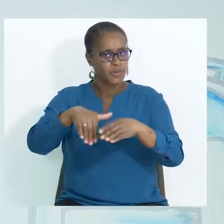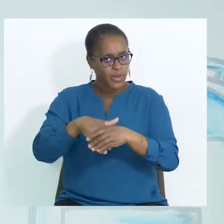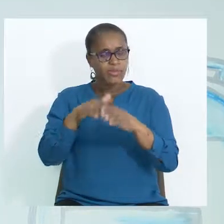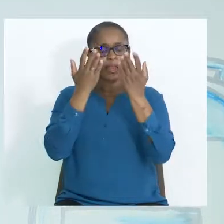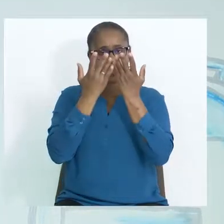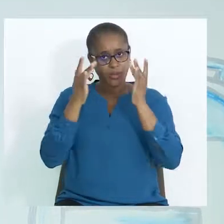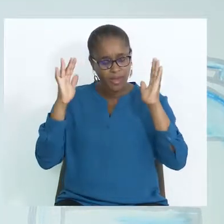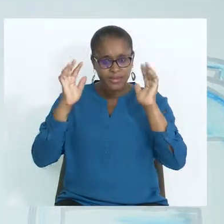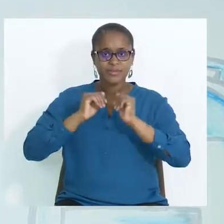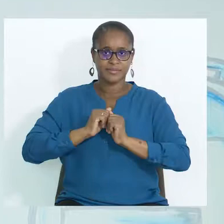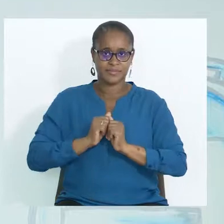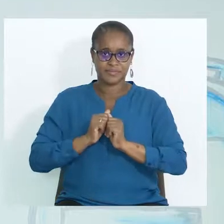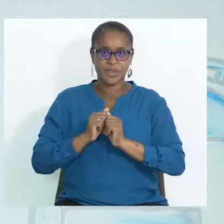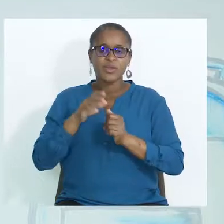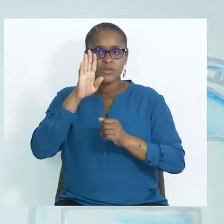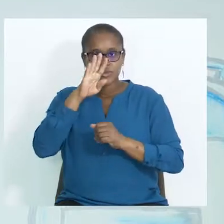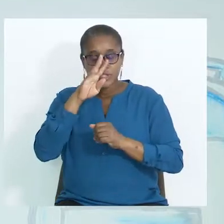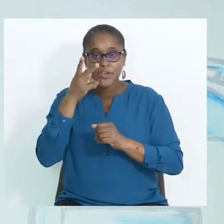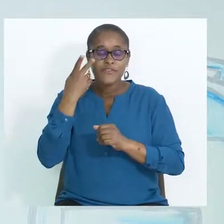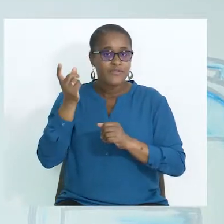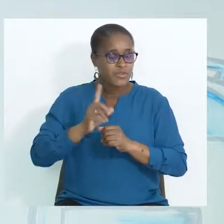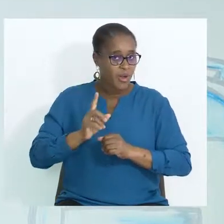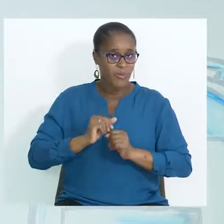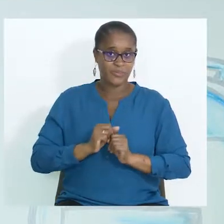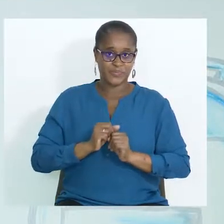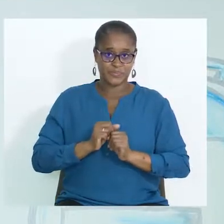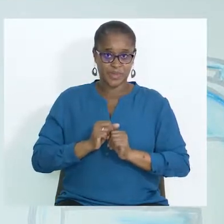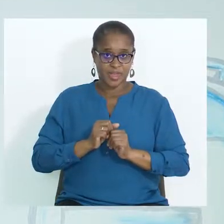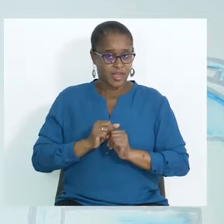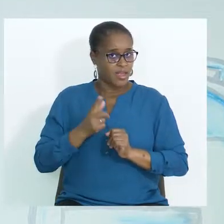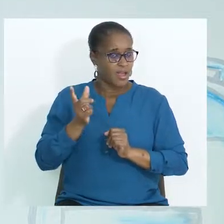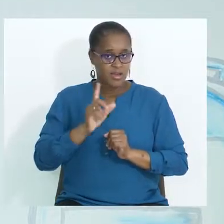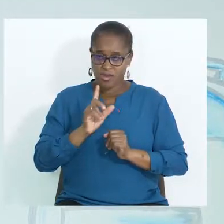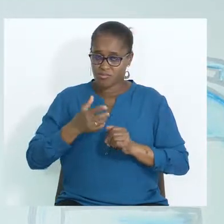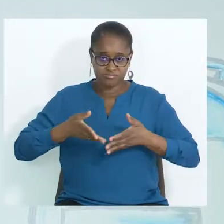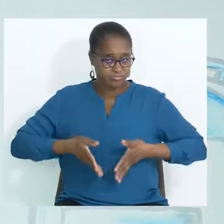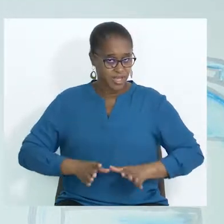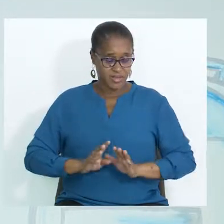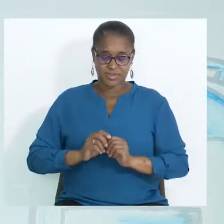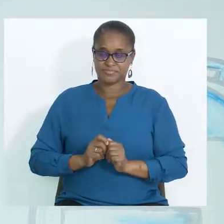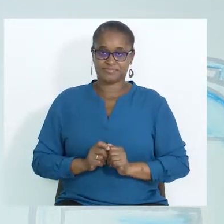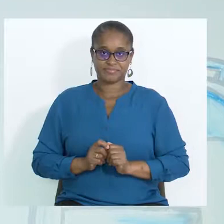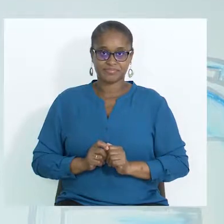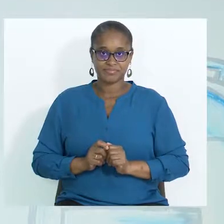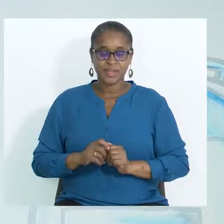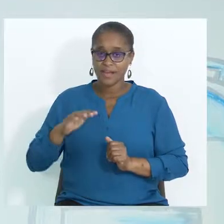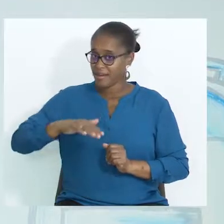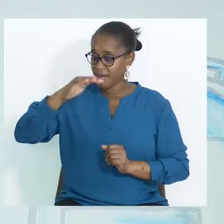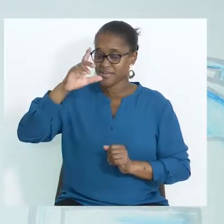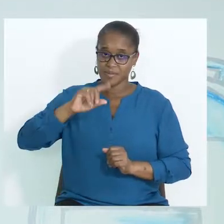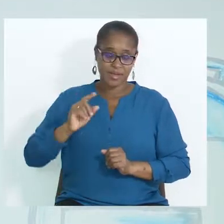parte da natureza Os seres não vivos não nascem ser